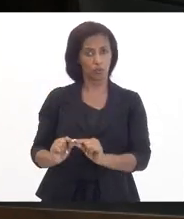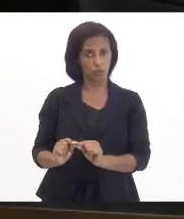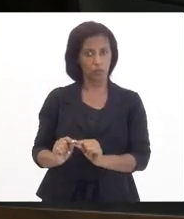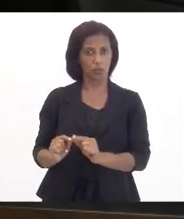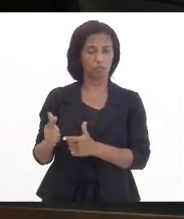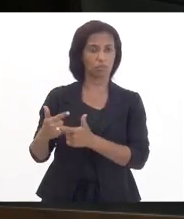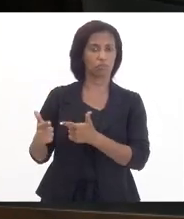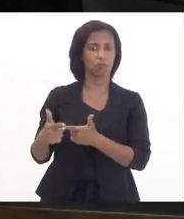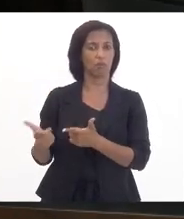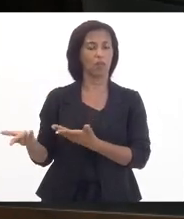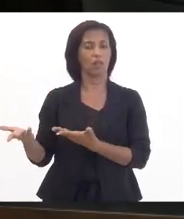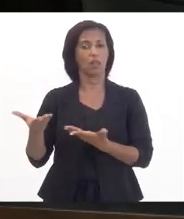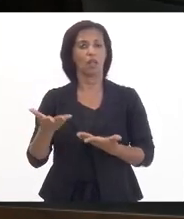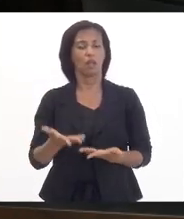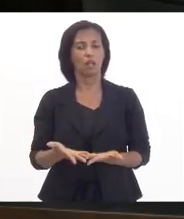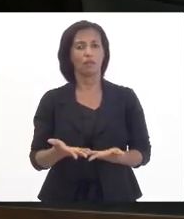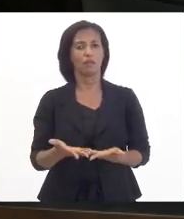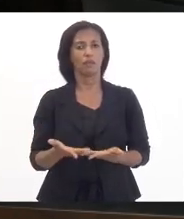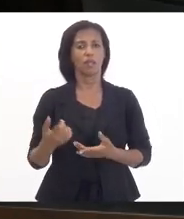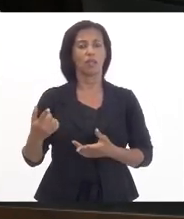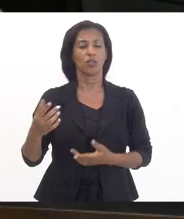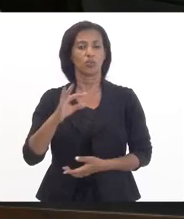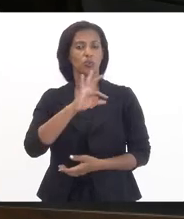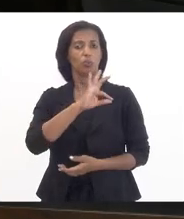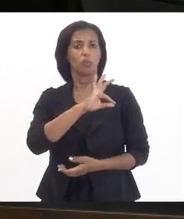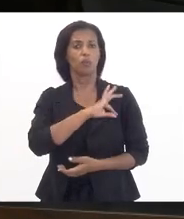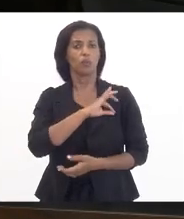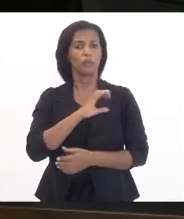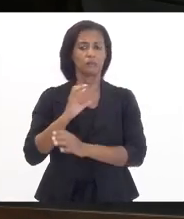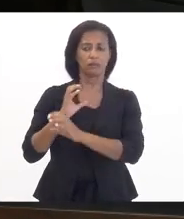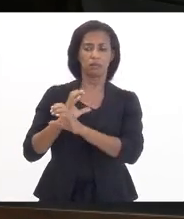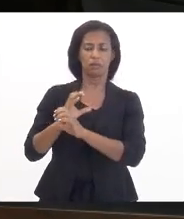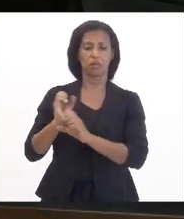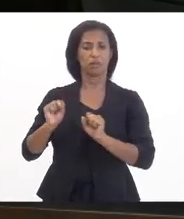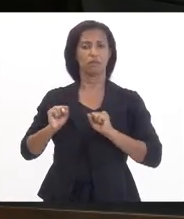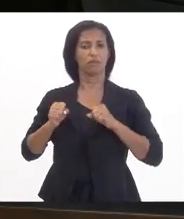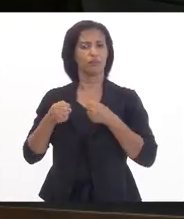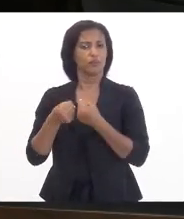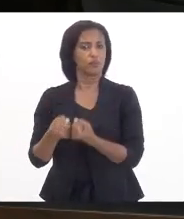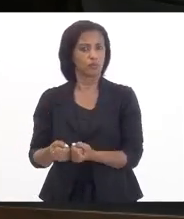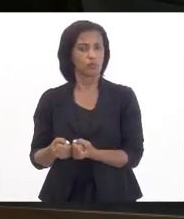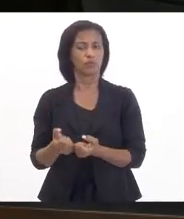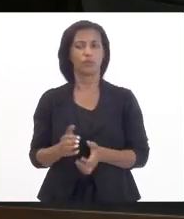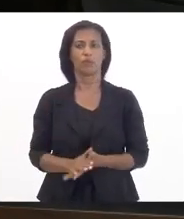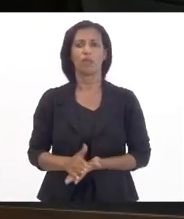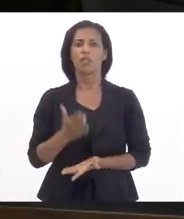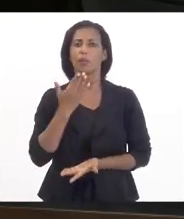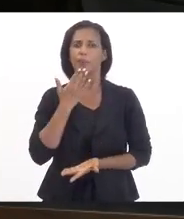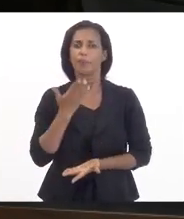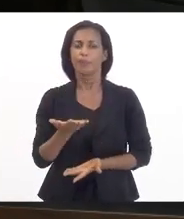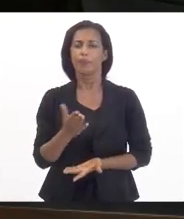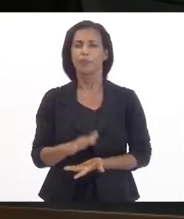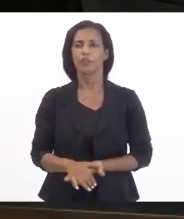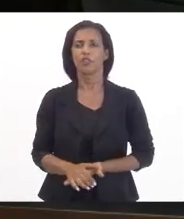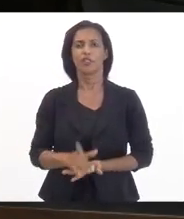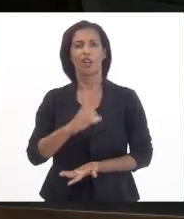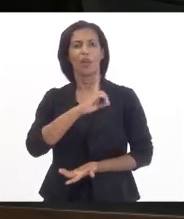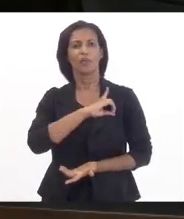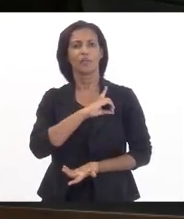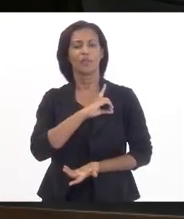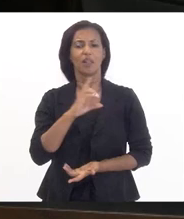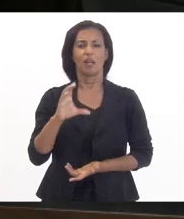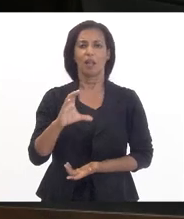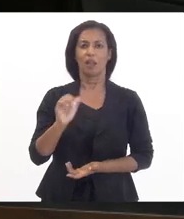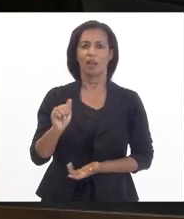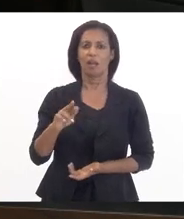impunidade, ela vem através de uma polícia civil forte, Alan. Então, pedir para o delegado Carlos Augusto,